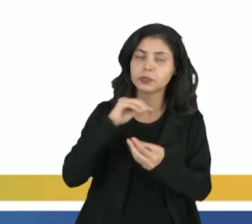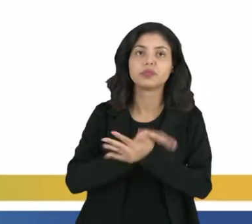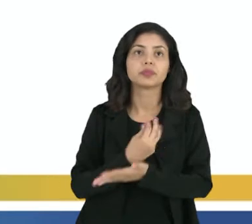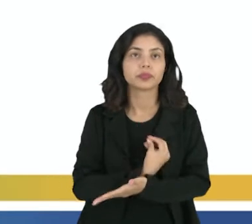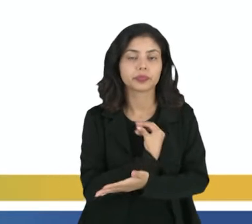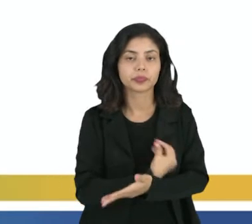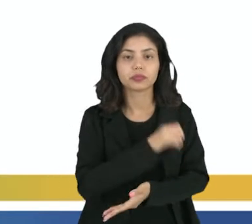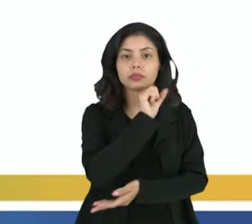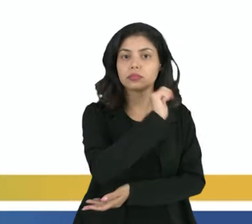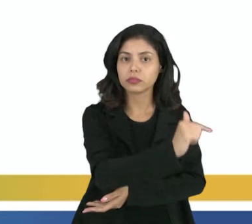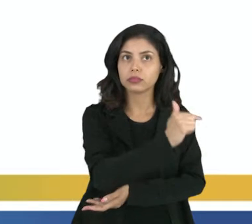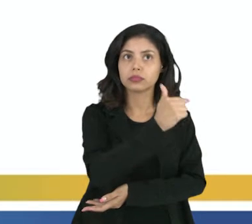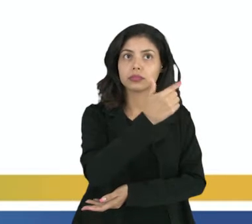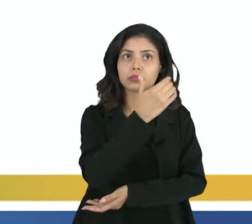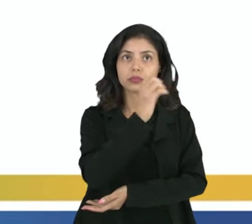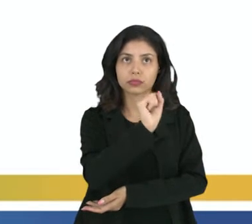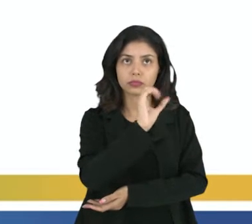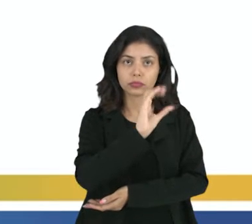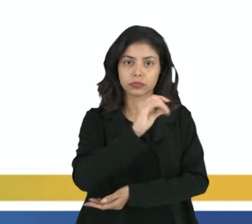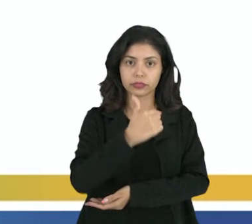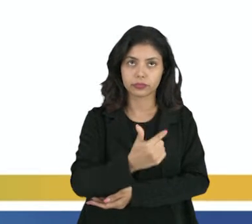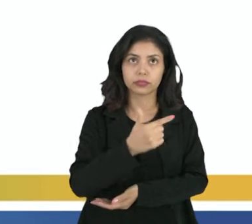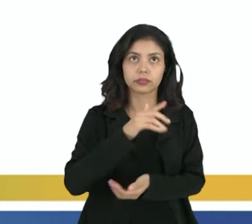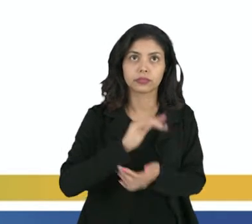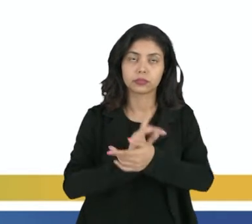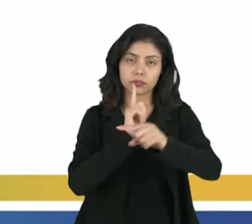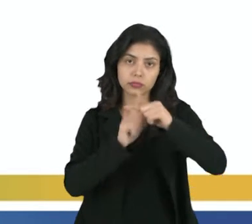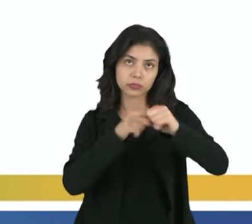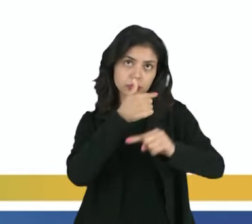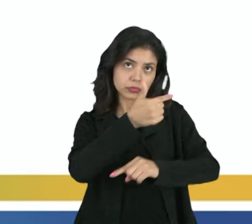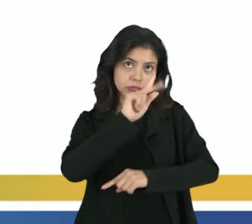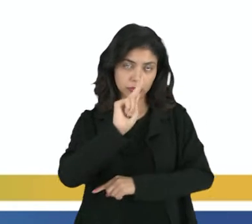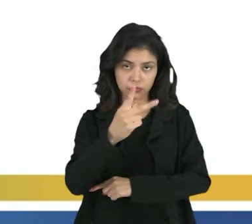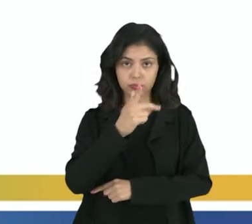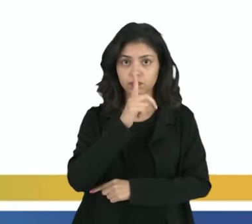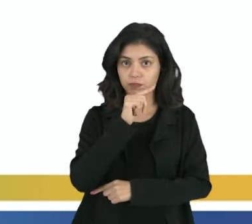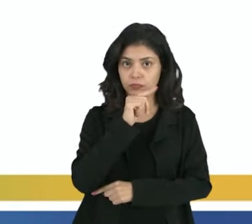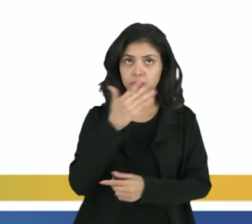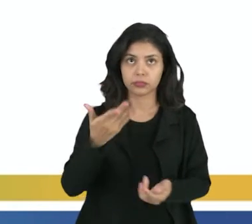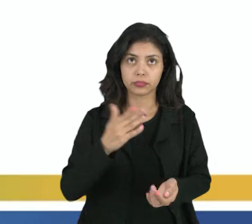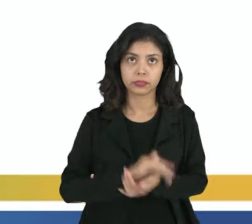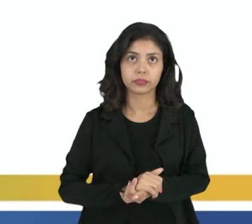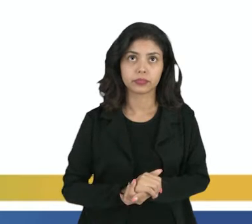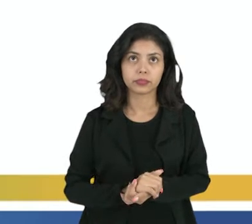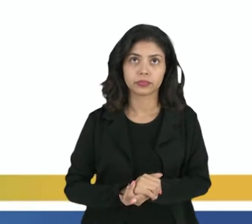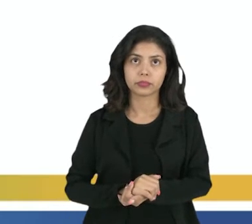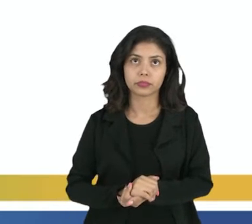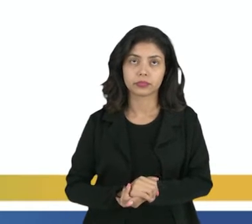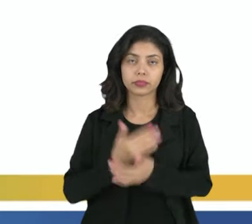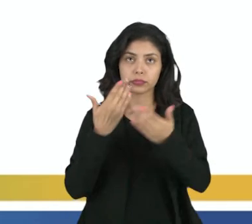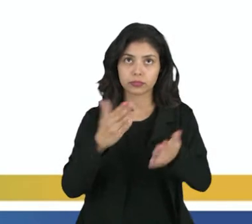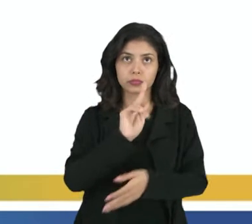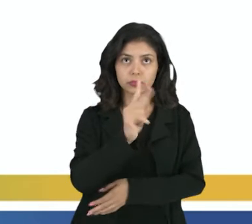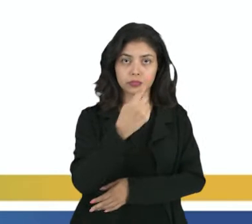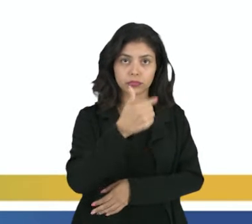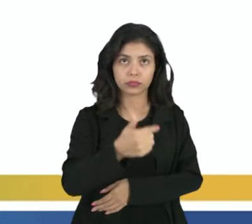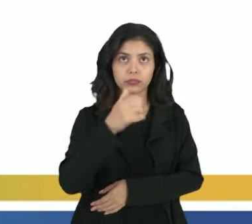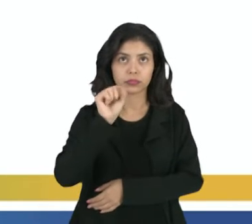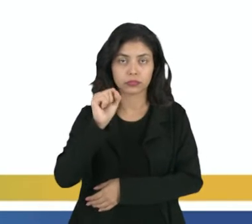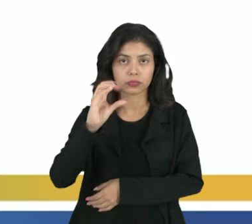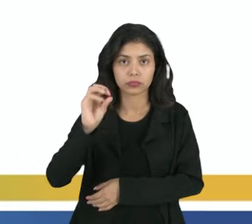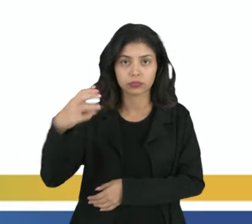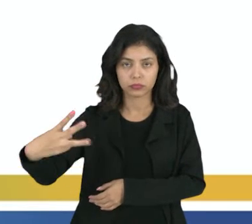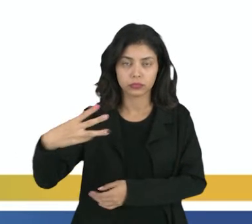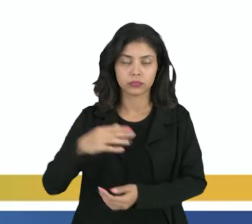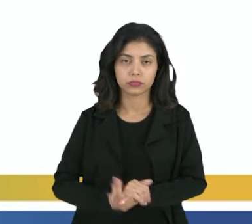que a presença do dióxido de enxofre reagindo com a água presente na atmosfera e aí tem a formação